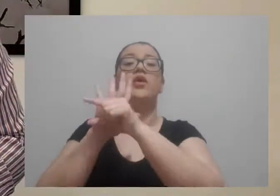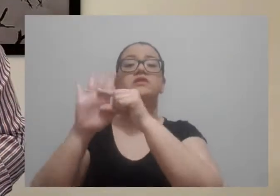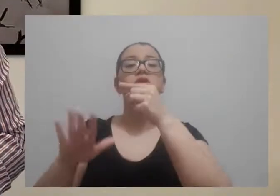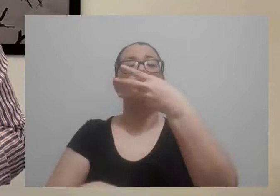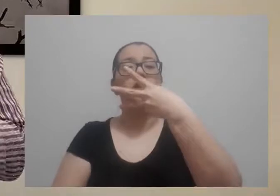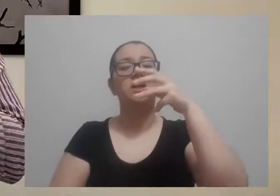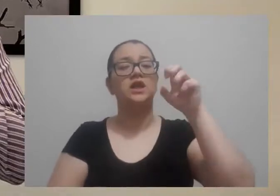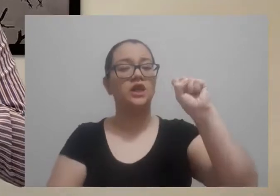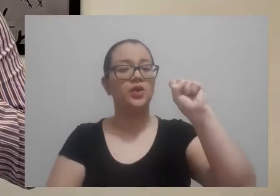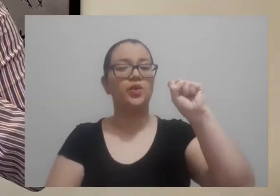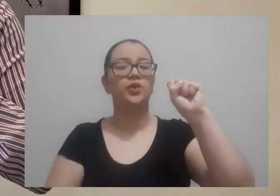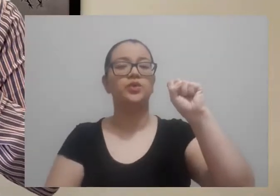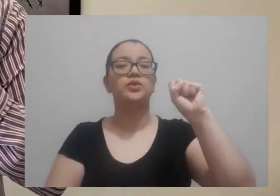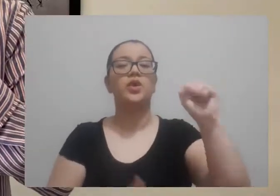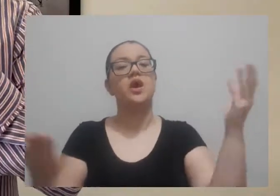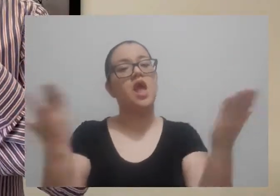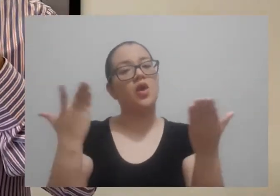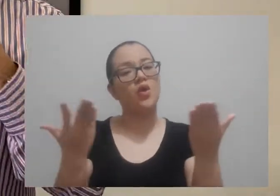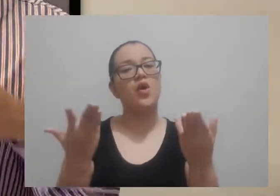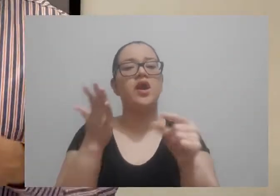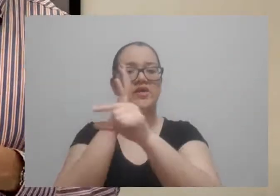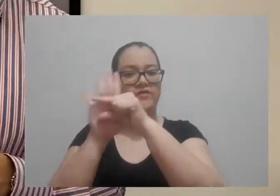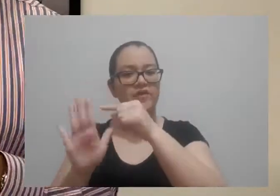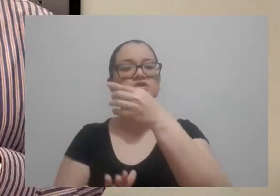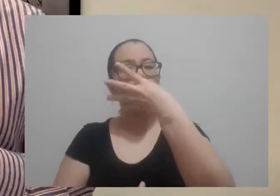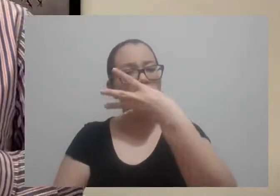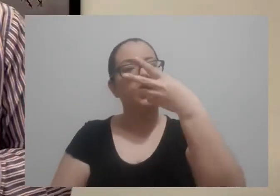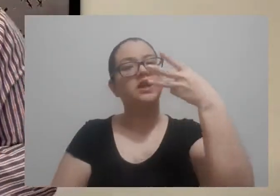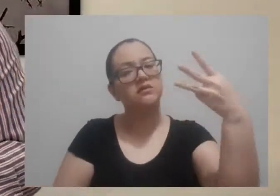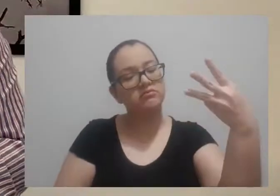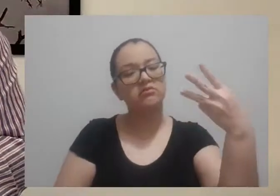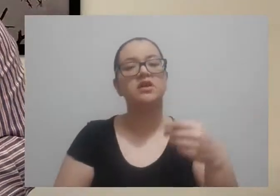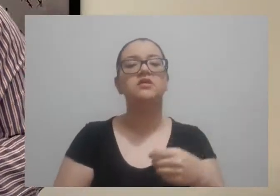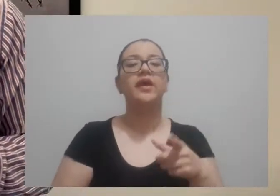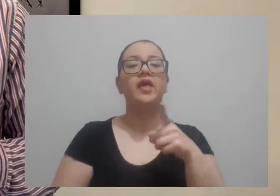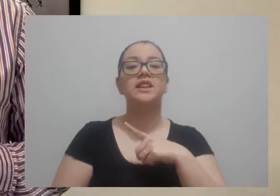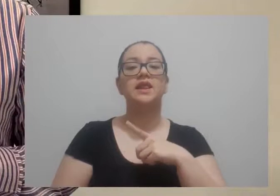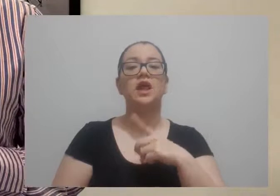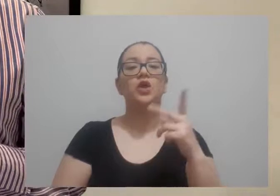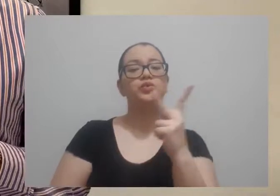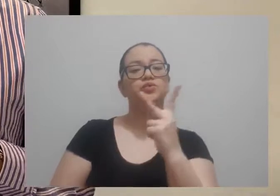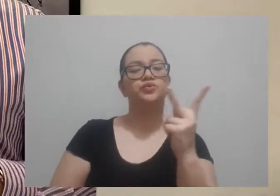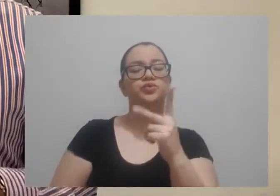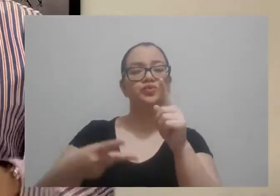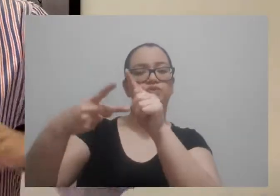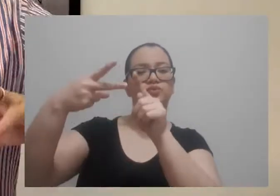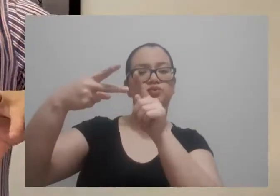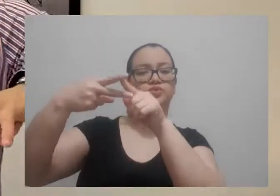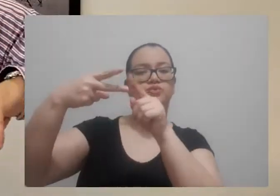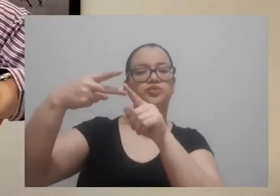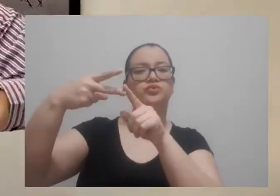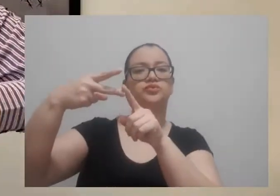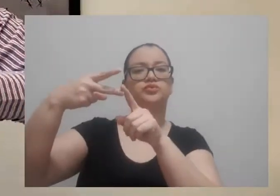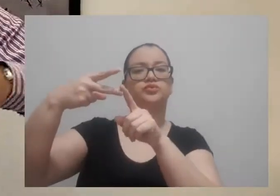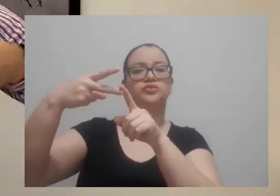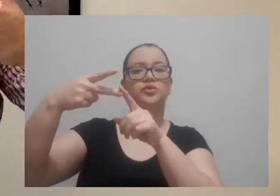e agora no 43, nós temos essas duas antíteses que se revelam uma progressão. Uma fala de